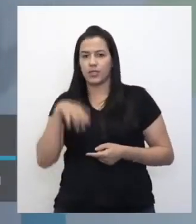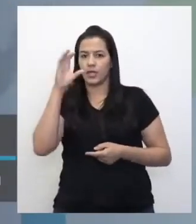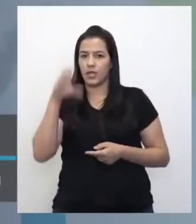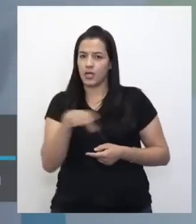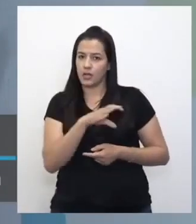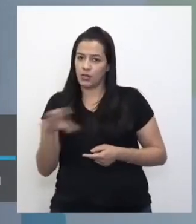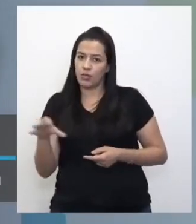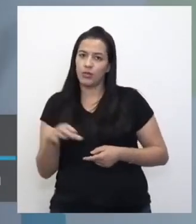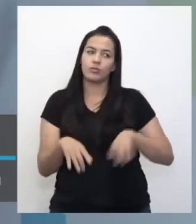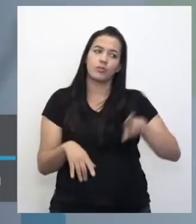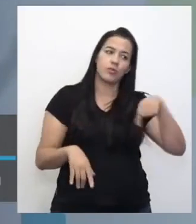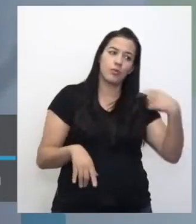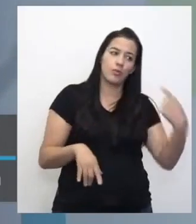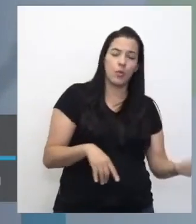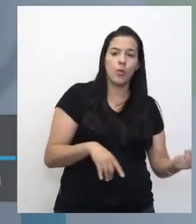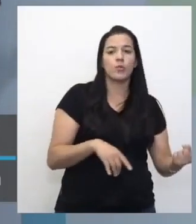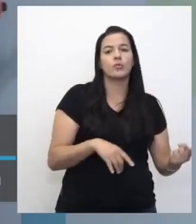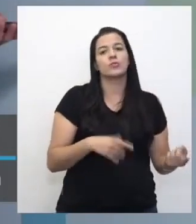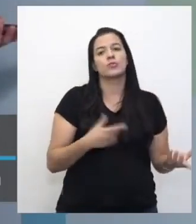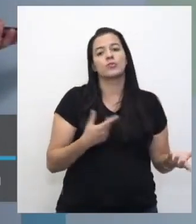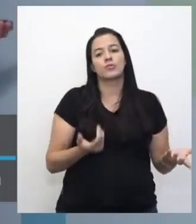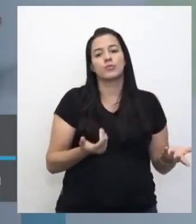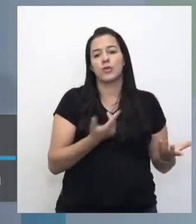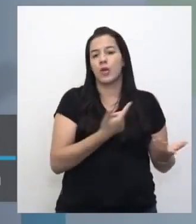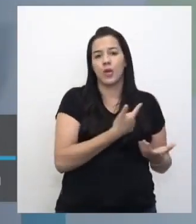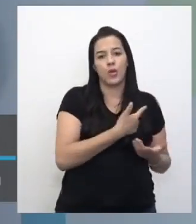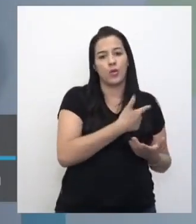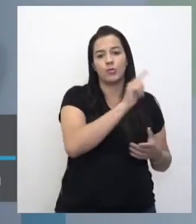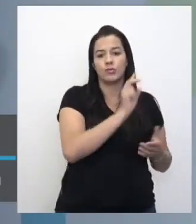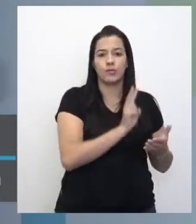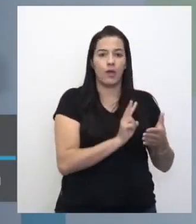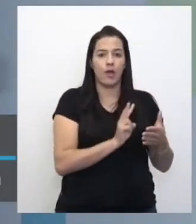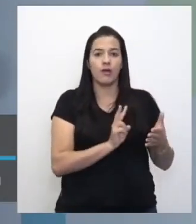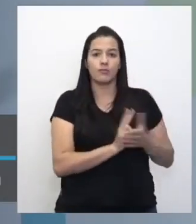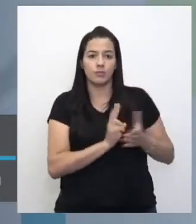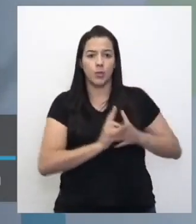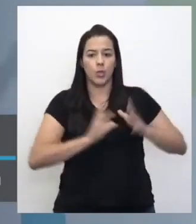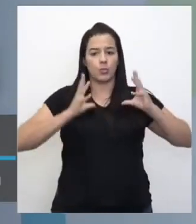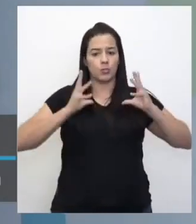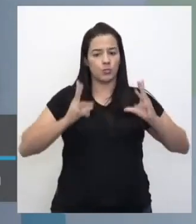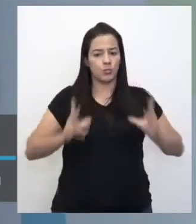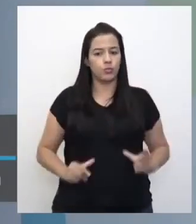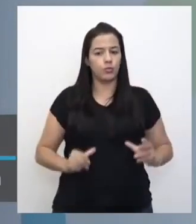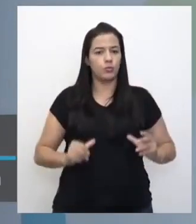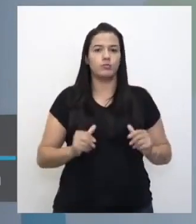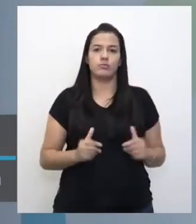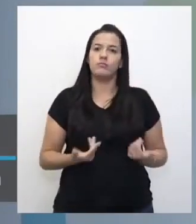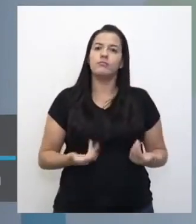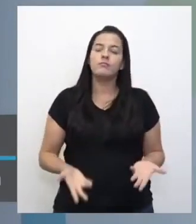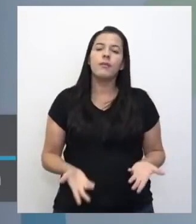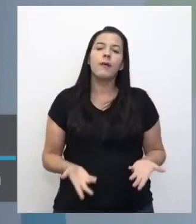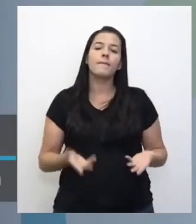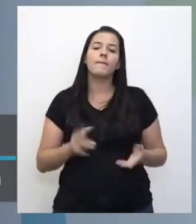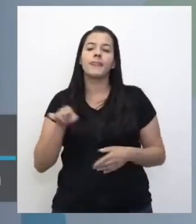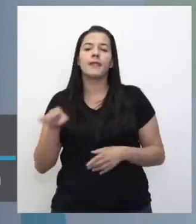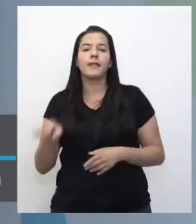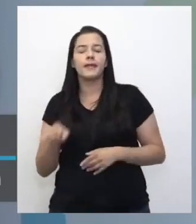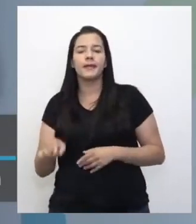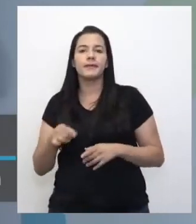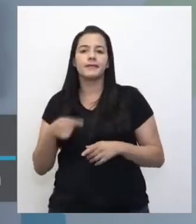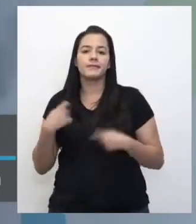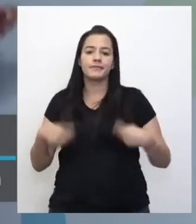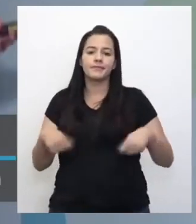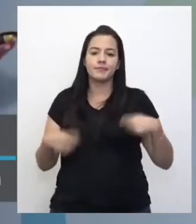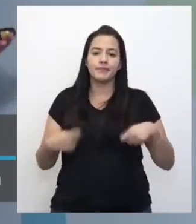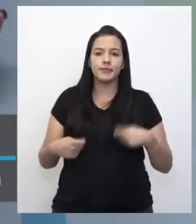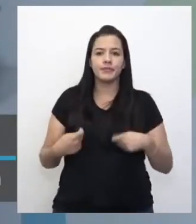função quase sacerdotal, ela na tribo dela, ela tem que manter-se pura, virgem, eles são apaixonados, ele é amigo de uma tribo rival,